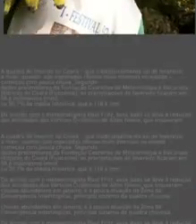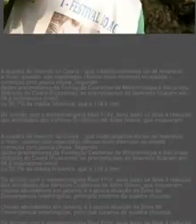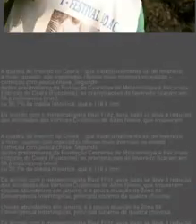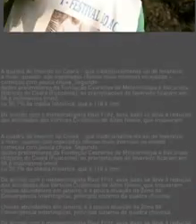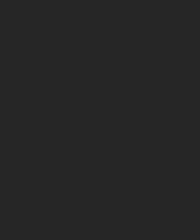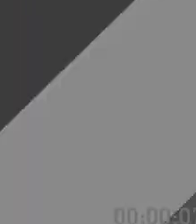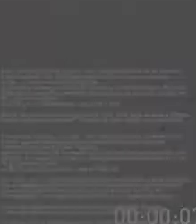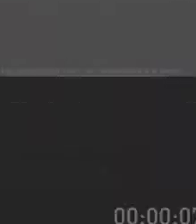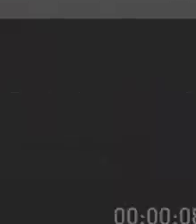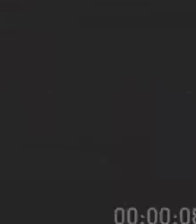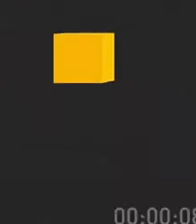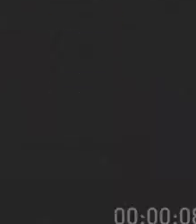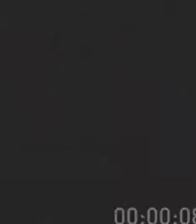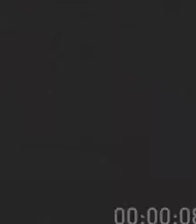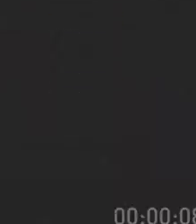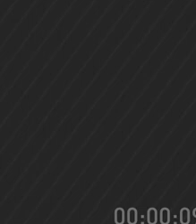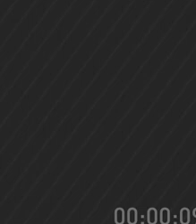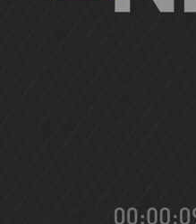ae